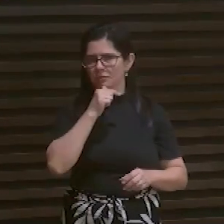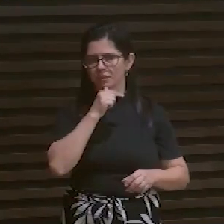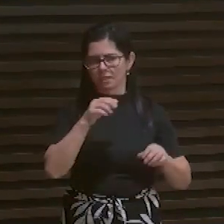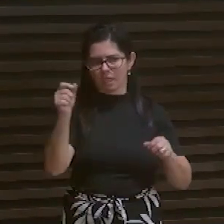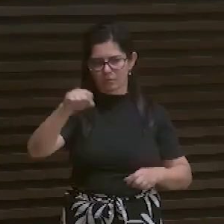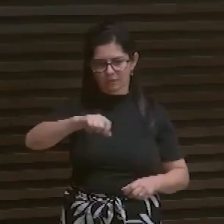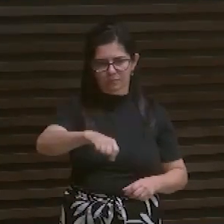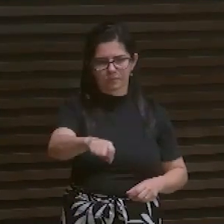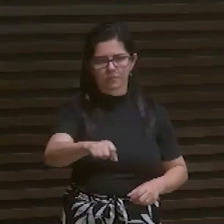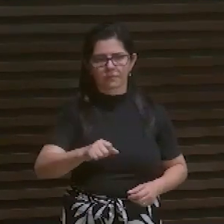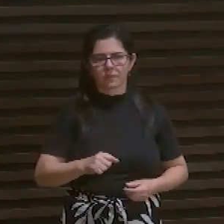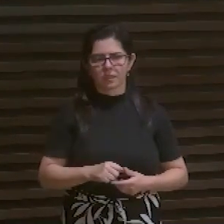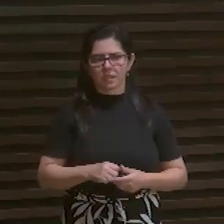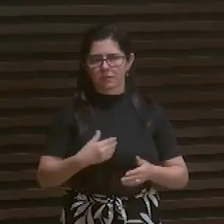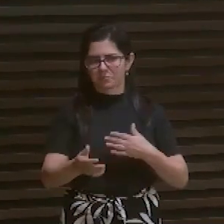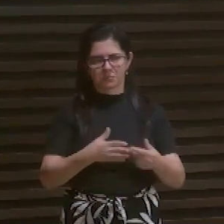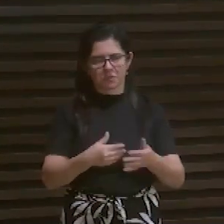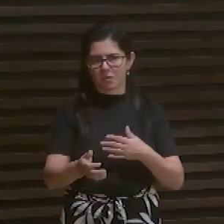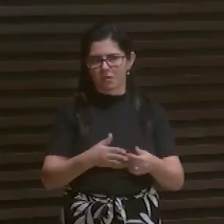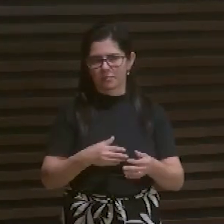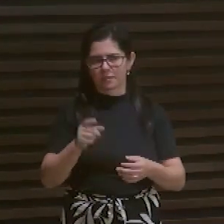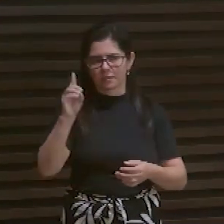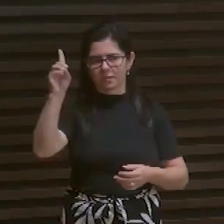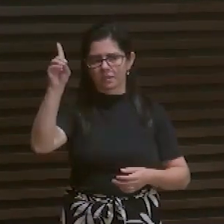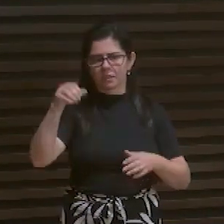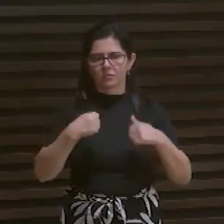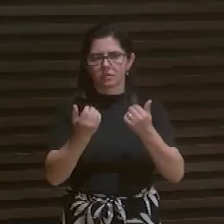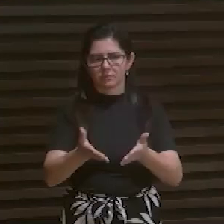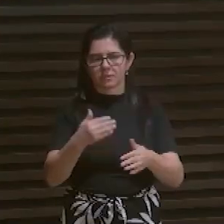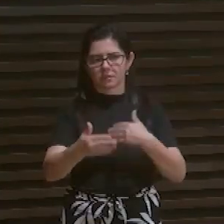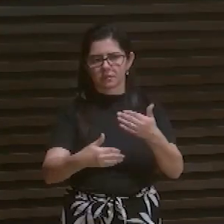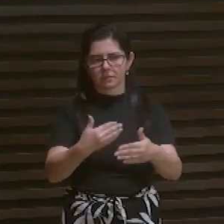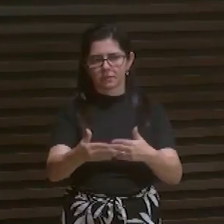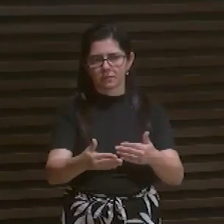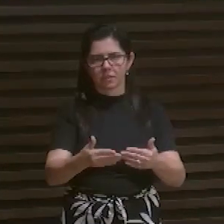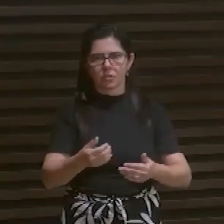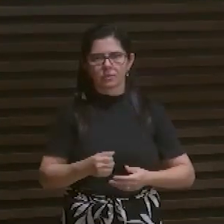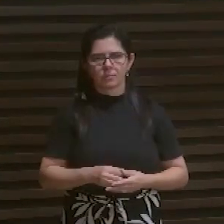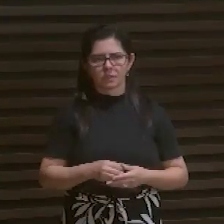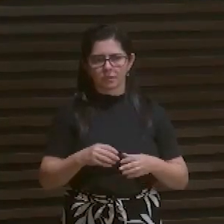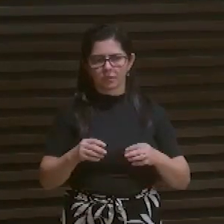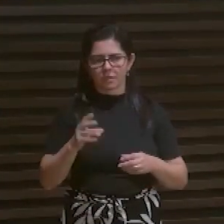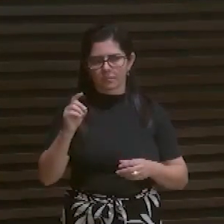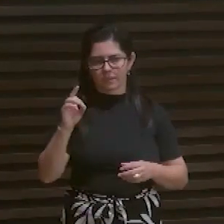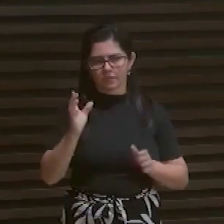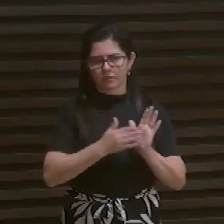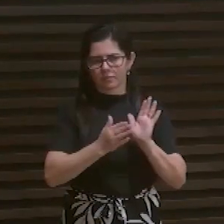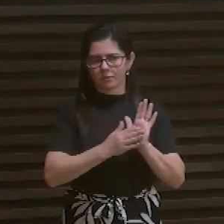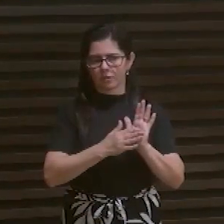unicamente Deus que efetua o crescimento. O que planta e o que rega têm um só propósito, e cada um